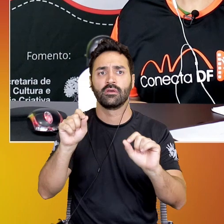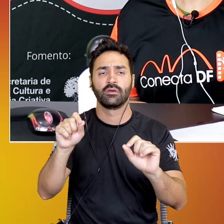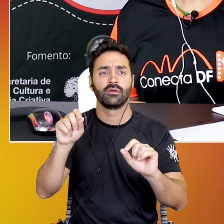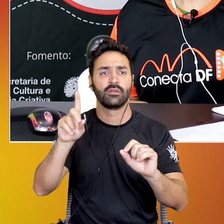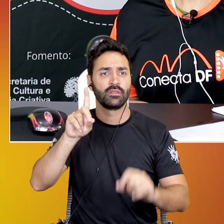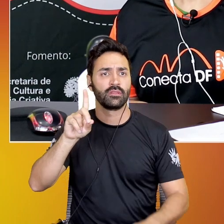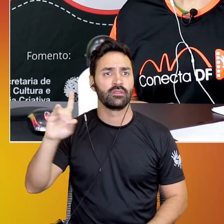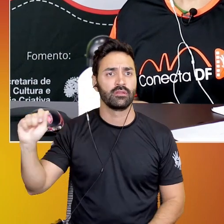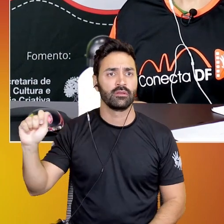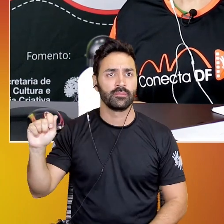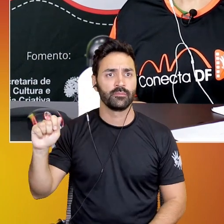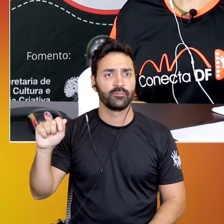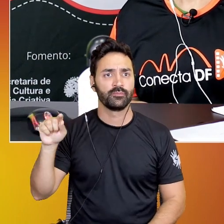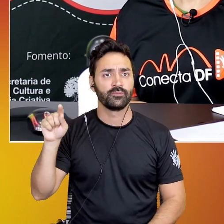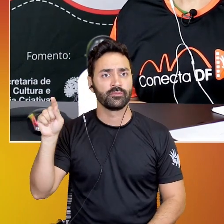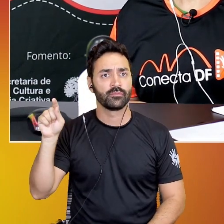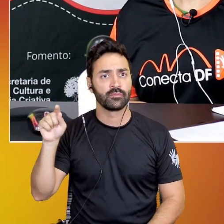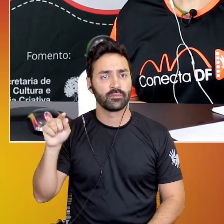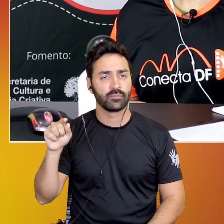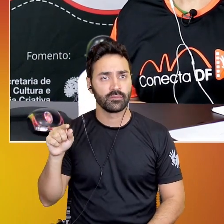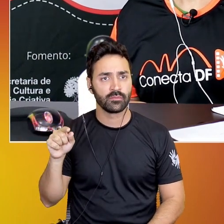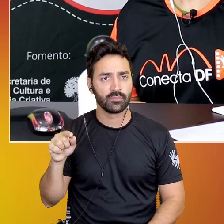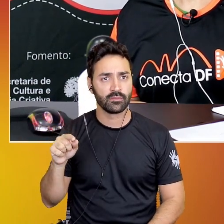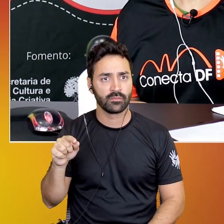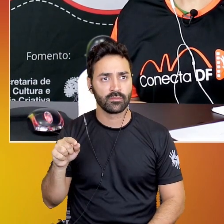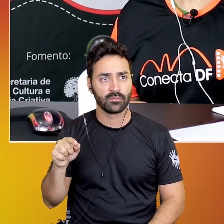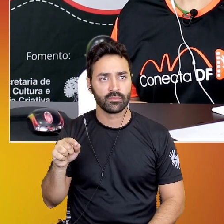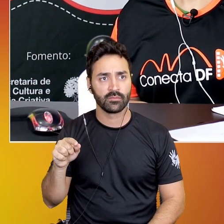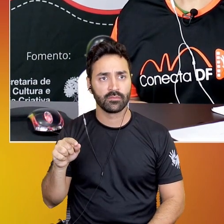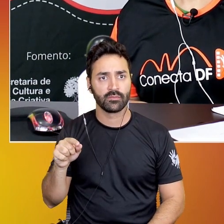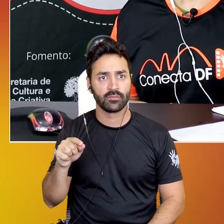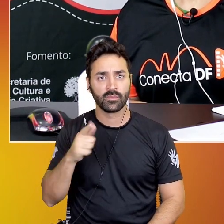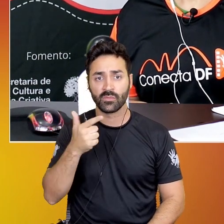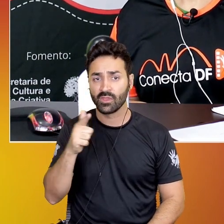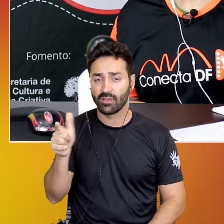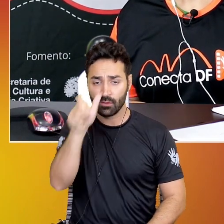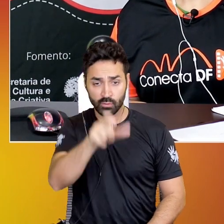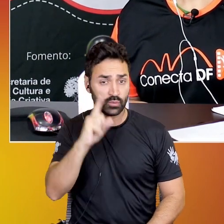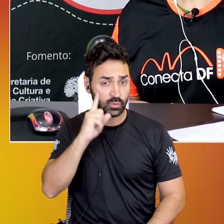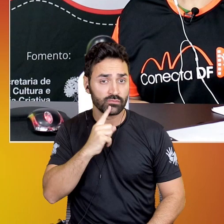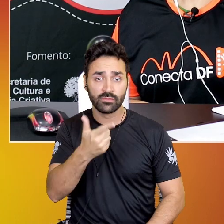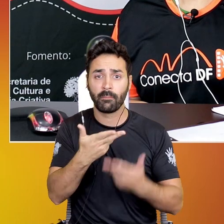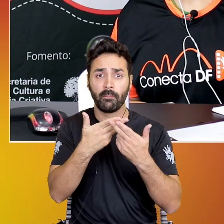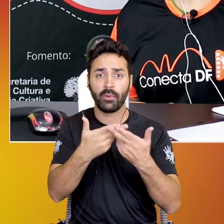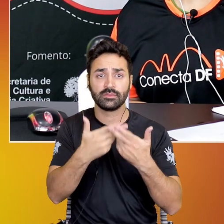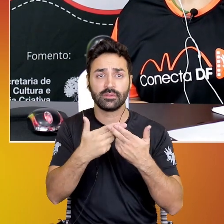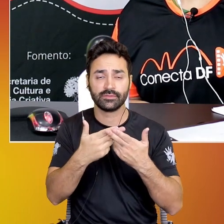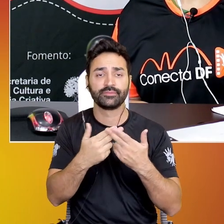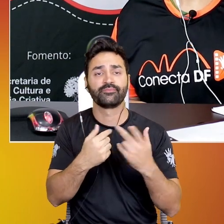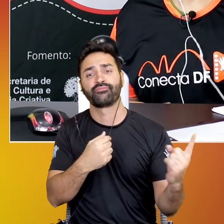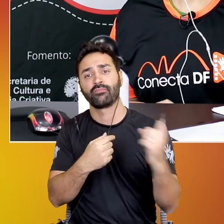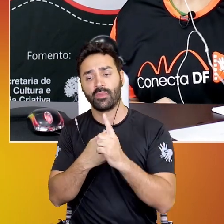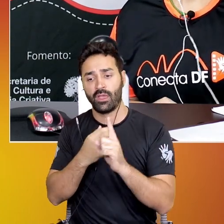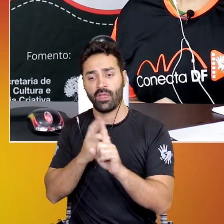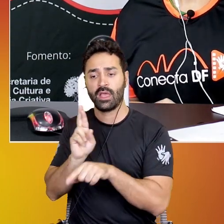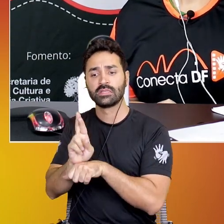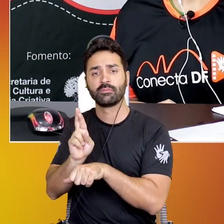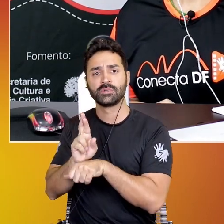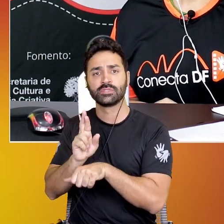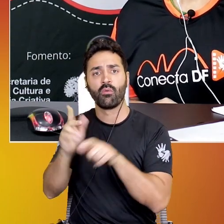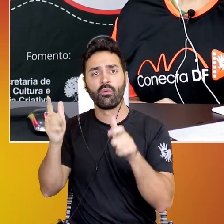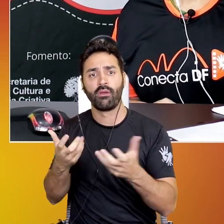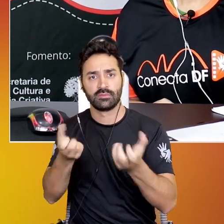auditivo lá. E aí ninguém tinha paciência de falar com ele, aí jogava lá para a recepção, para ele poder fazer as coisas. Aí